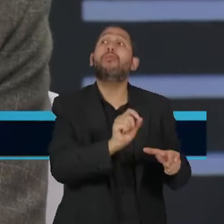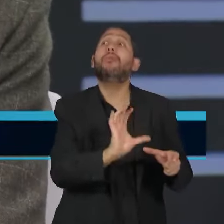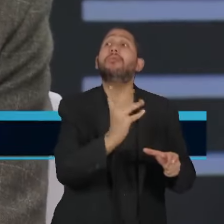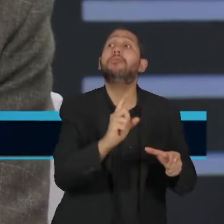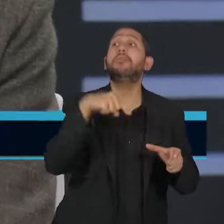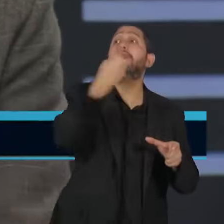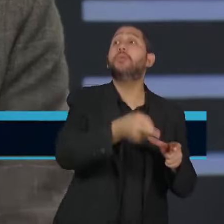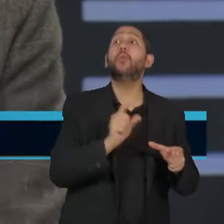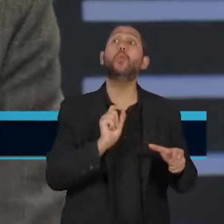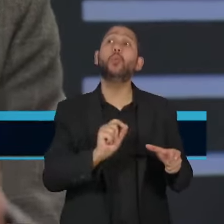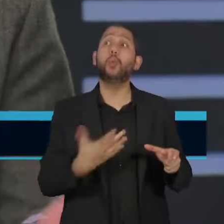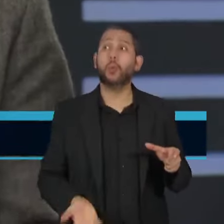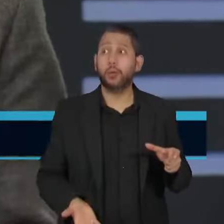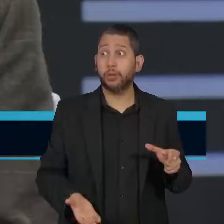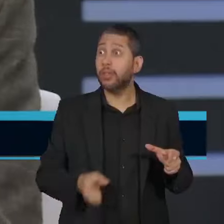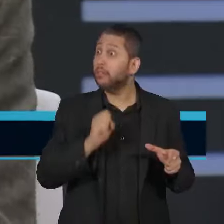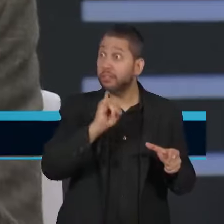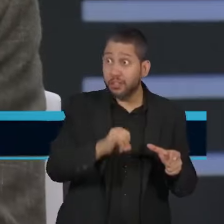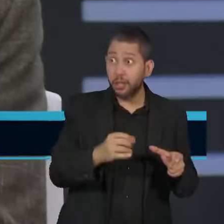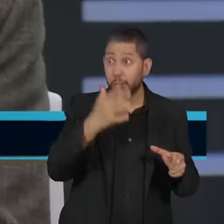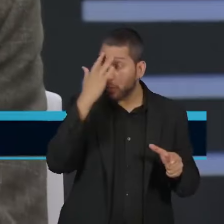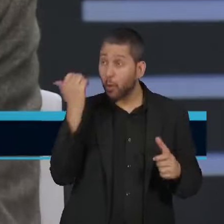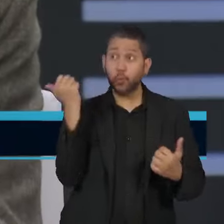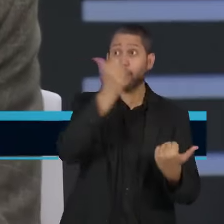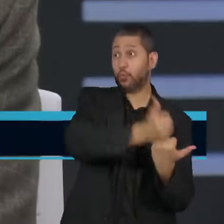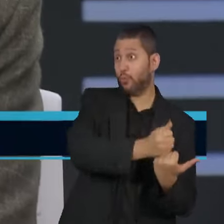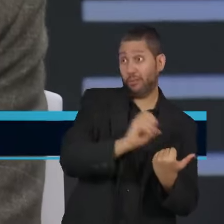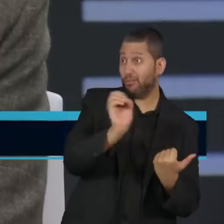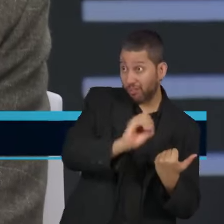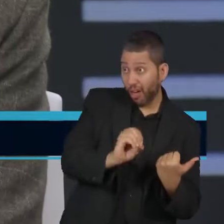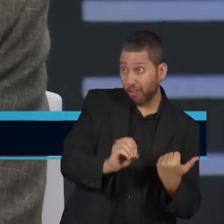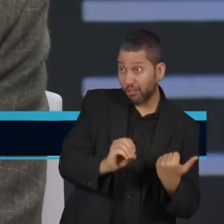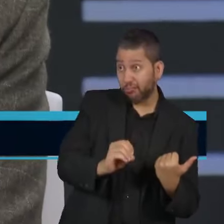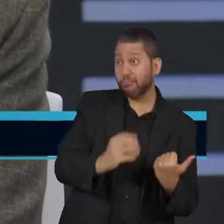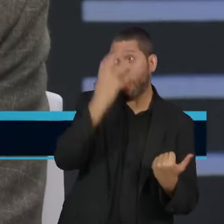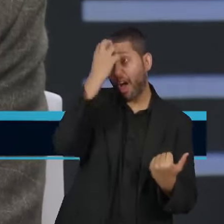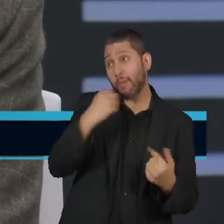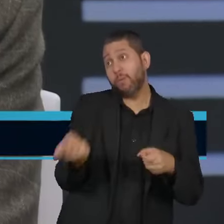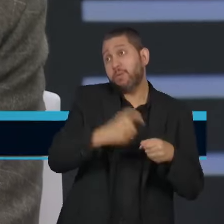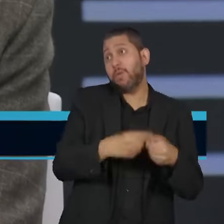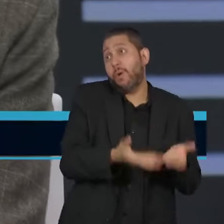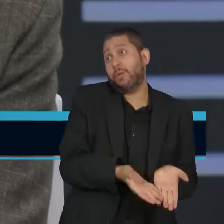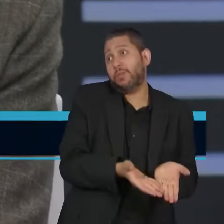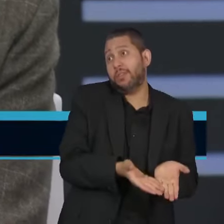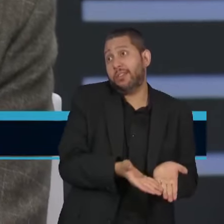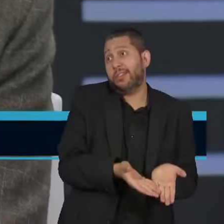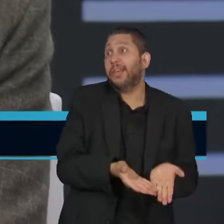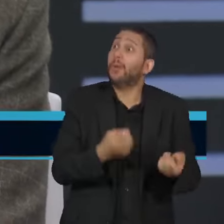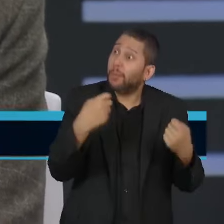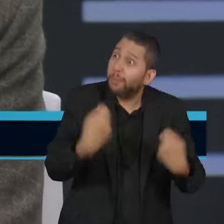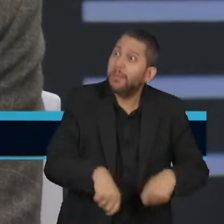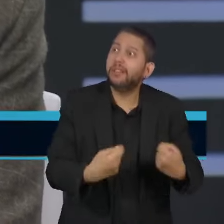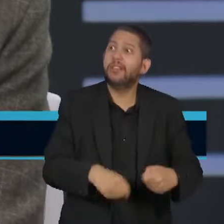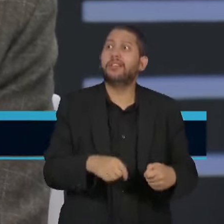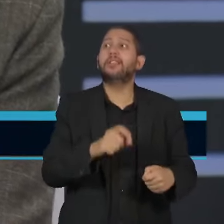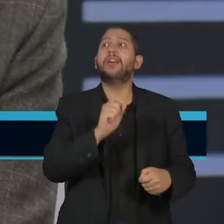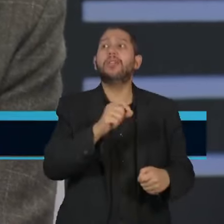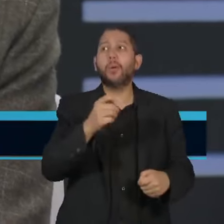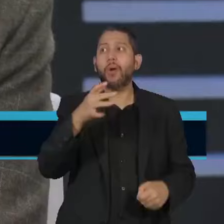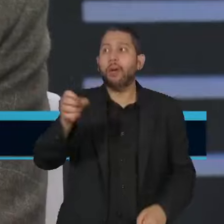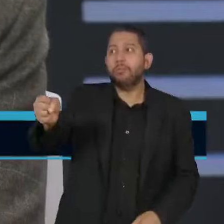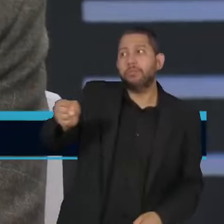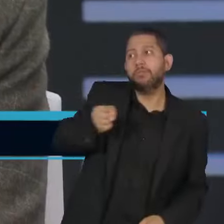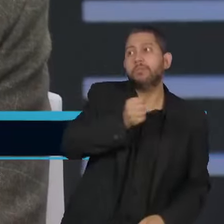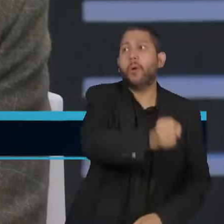parecido vai voltar. Se você não colocar alguma coisa minimamente funcional no lugar, aí precisa engajar a autoridade